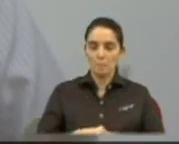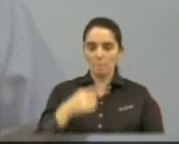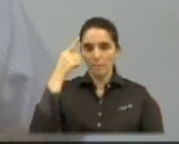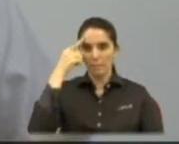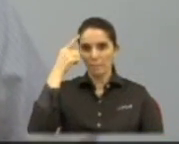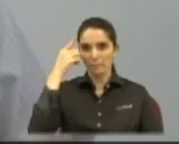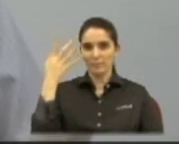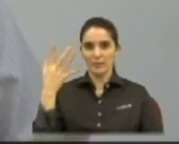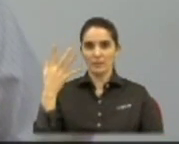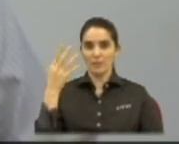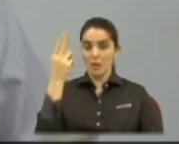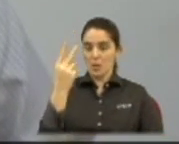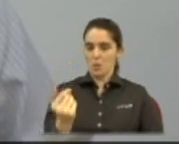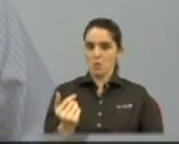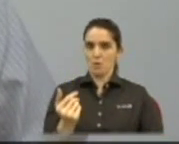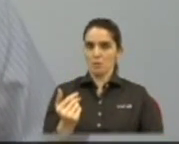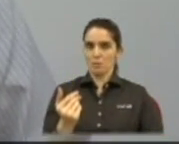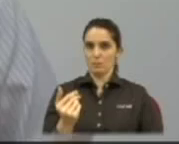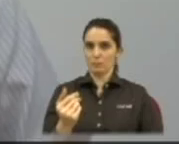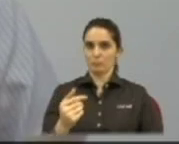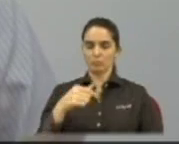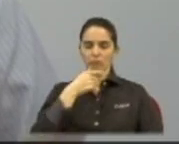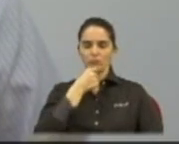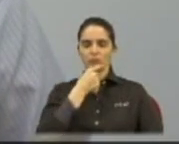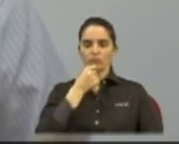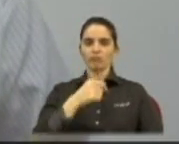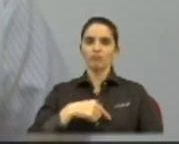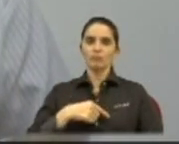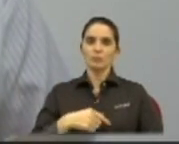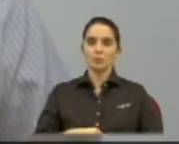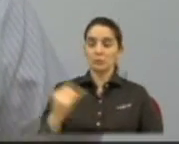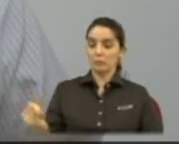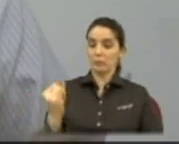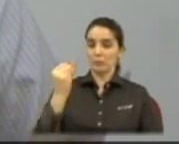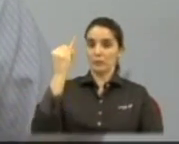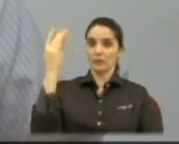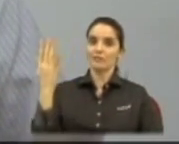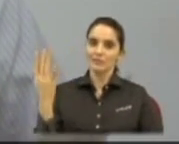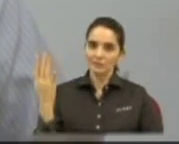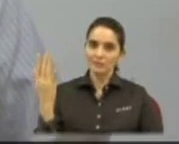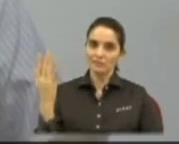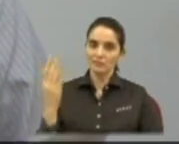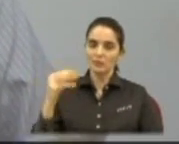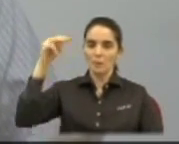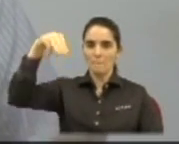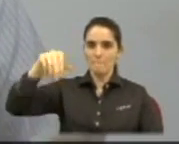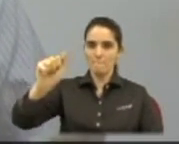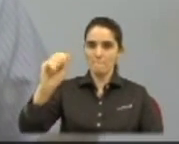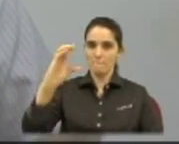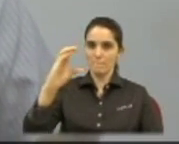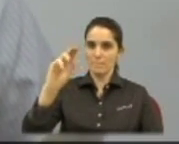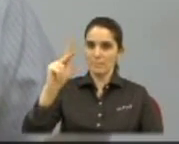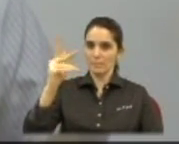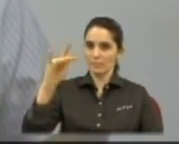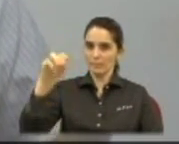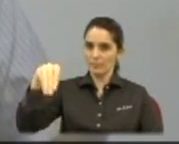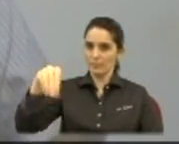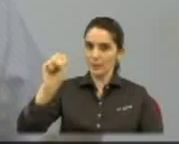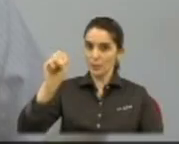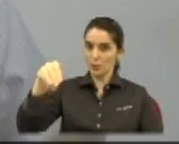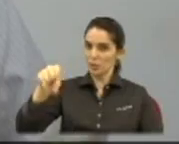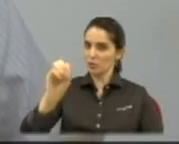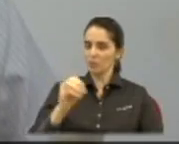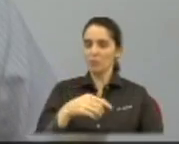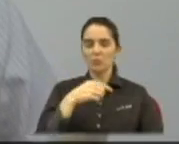já como macho, entendeu? A gente já é uma sociedade calcada nessa questão do machismo. A mulher não tem